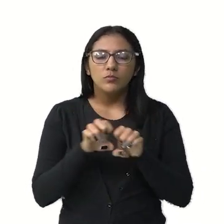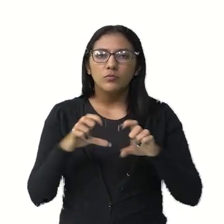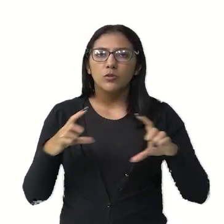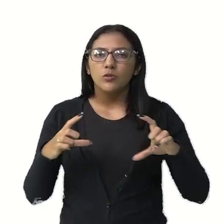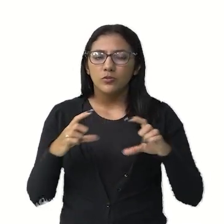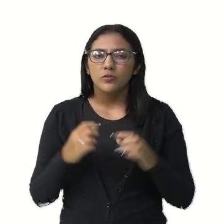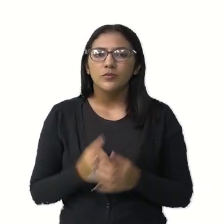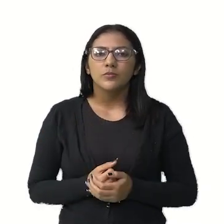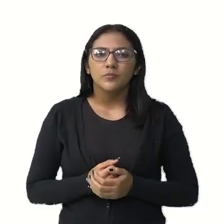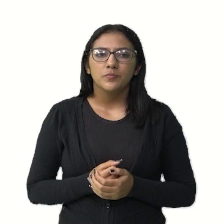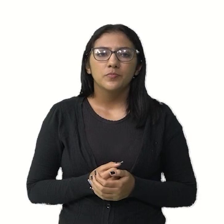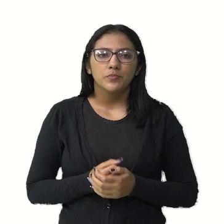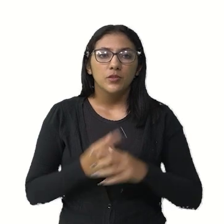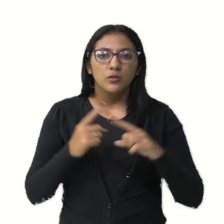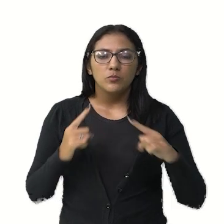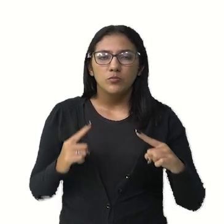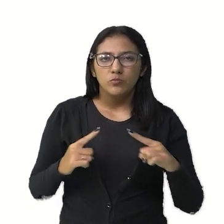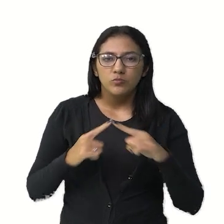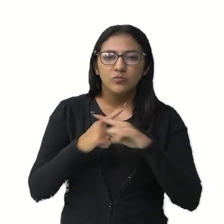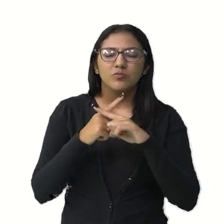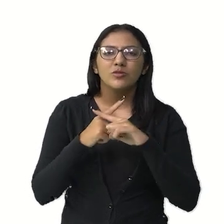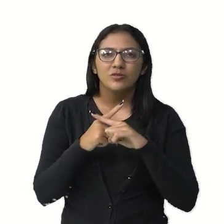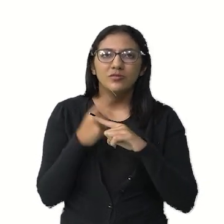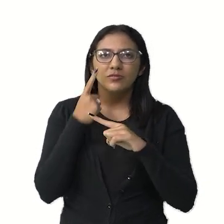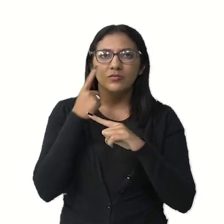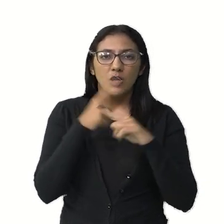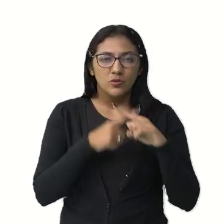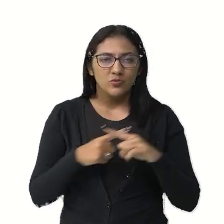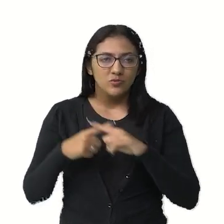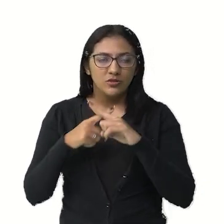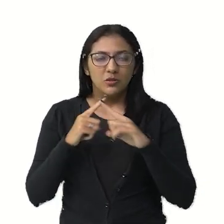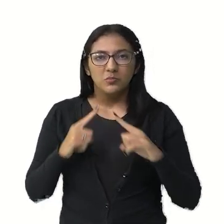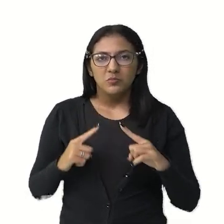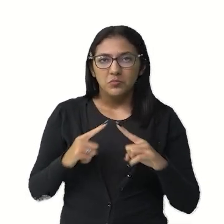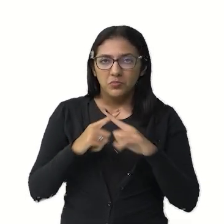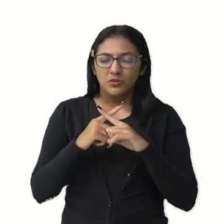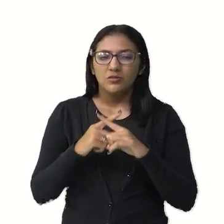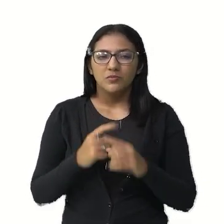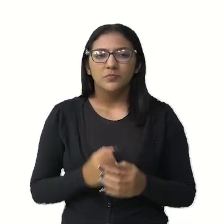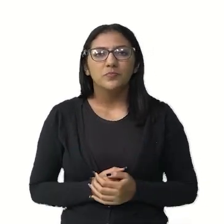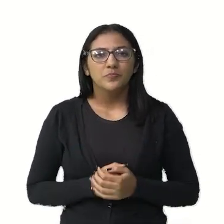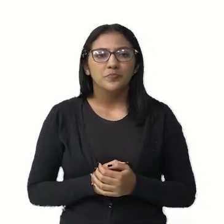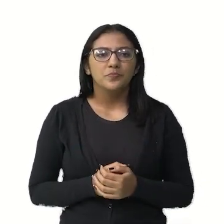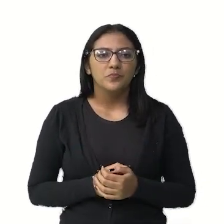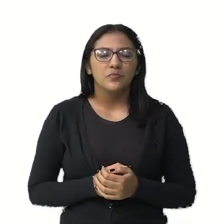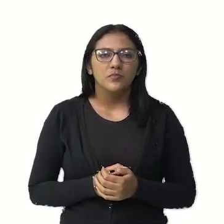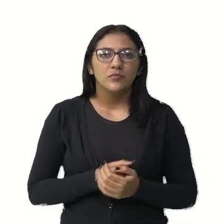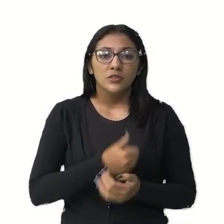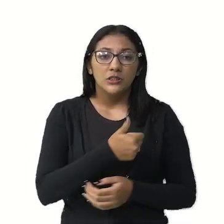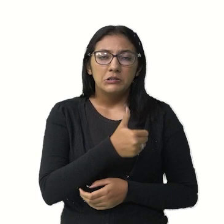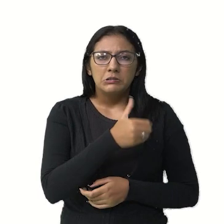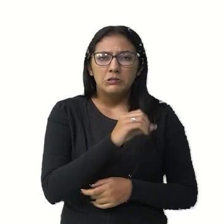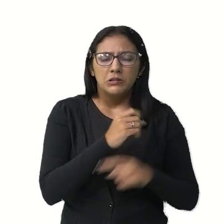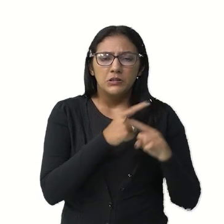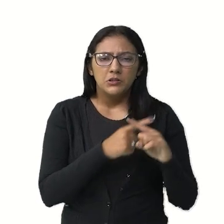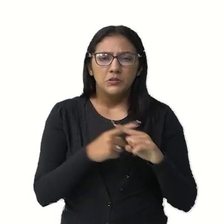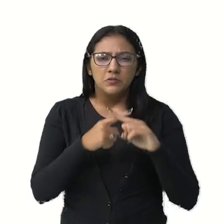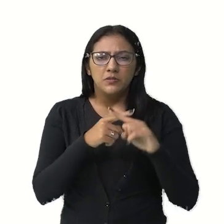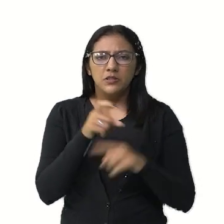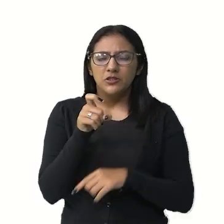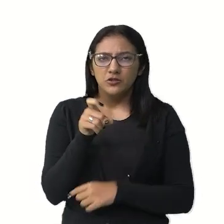nosso produto aqui de meio pelos extremos, né? Nós vamos ter então 10 multiplicado com